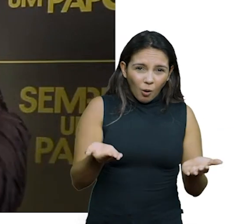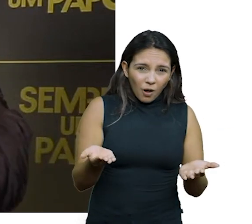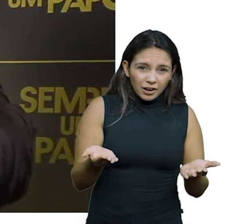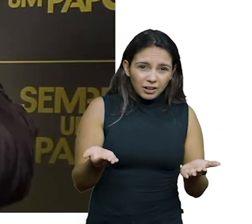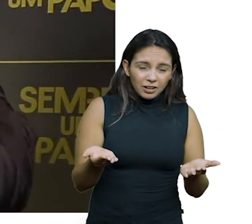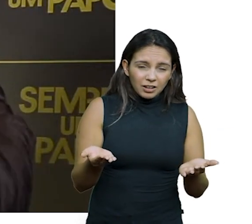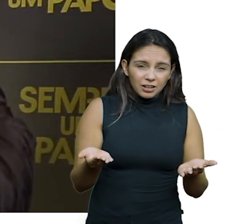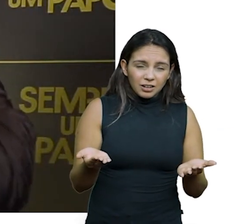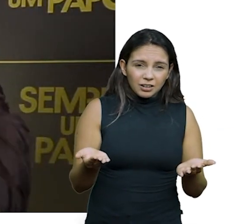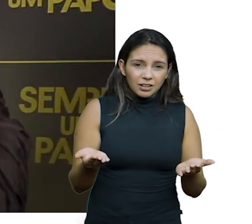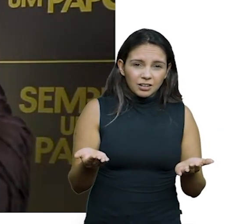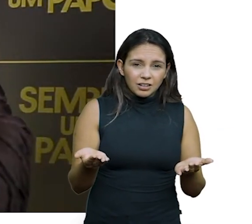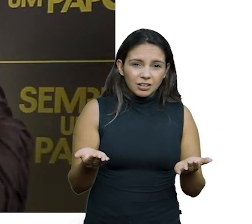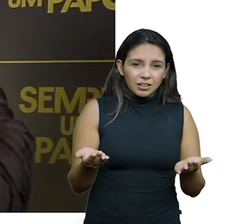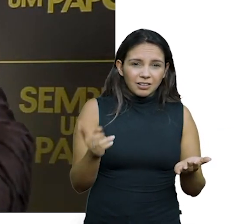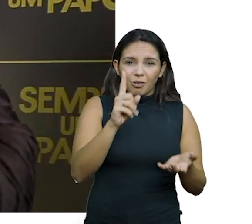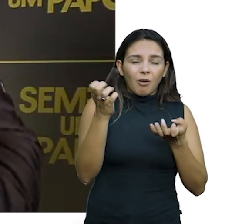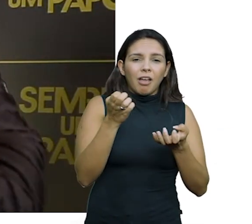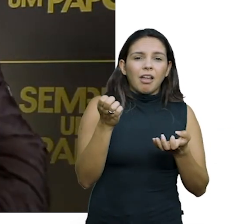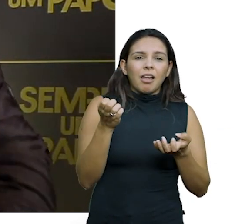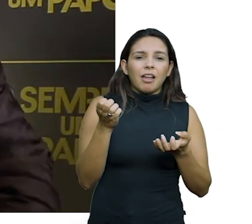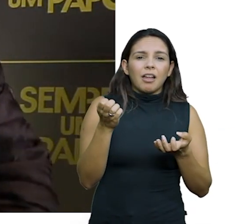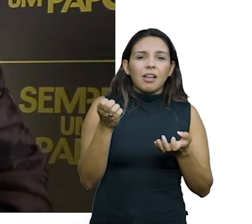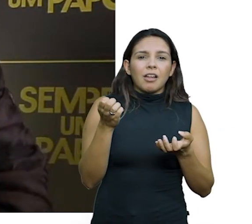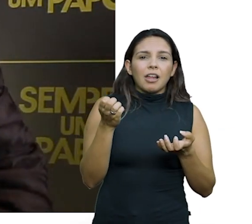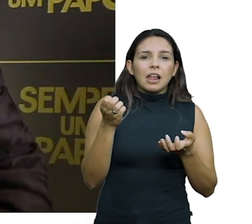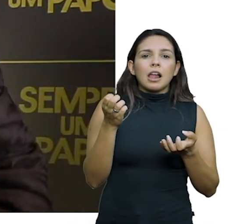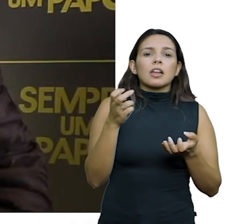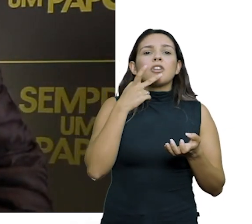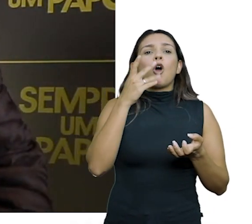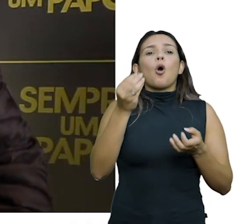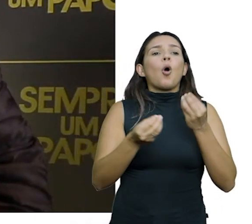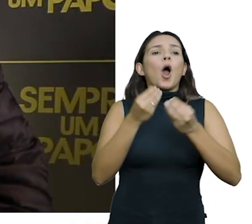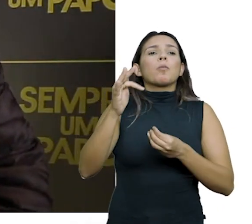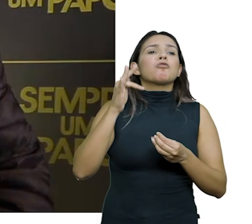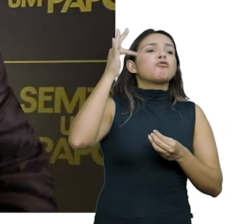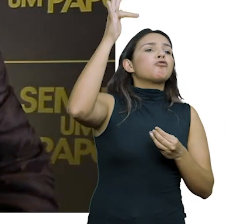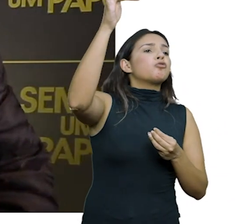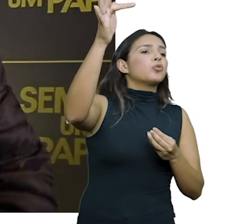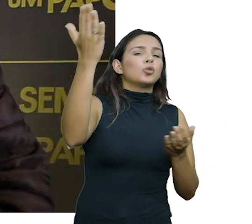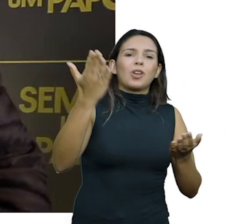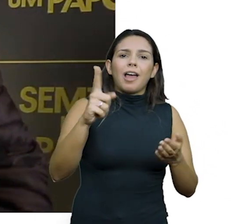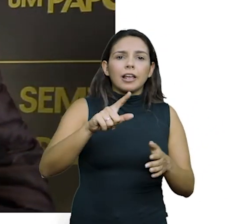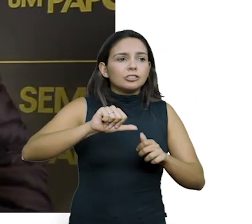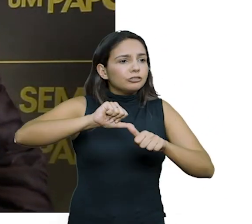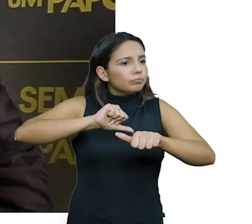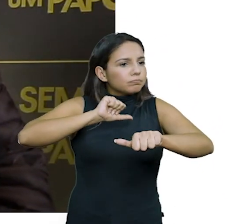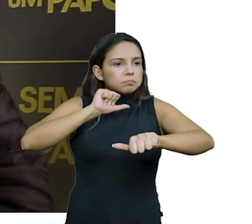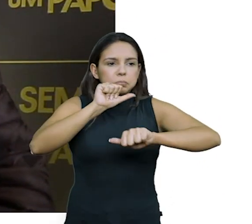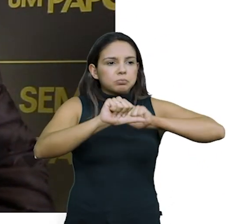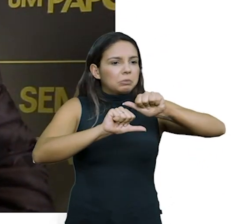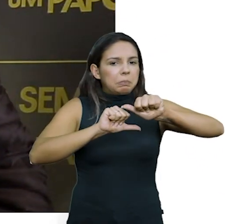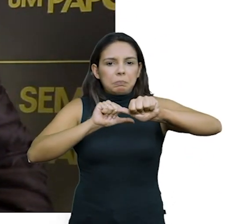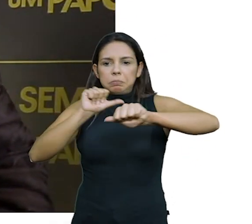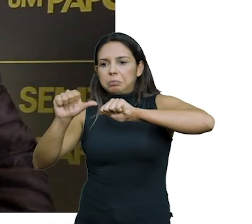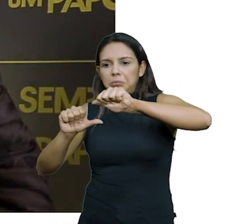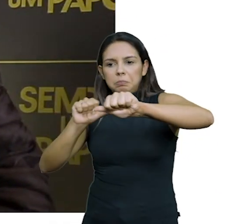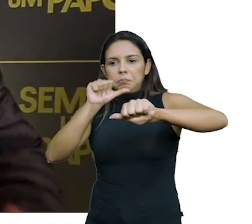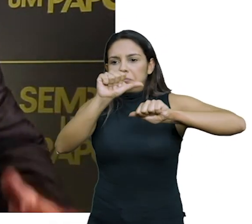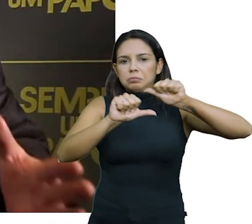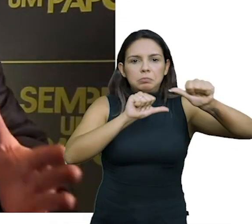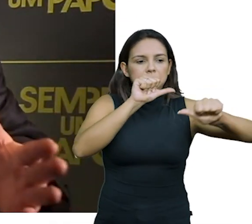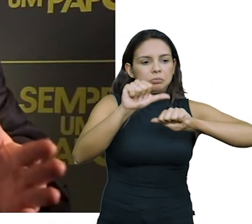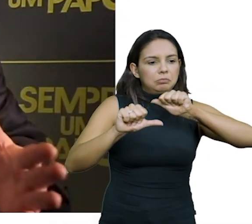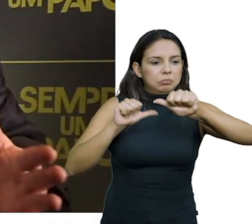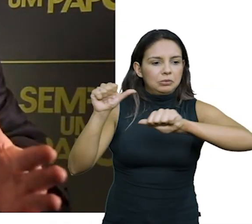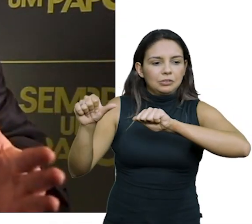agora não quer dizer que vamos viver no futuro. Tudo agora é transitório. Sabe? Ó,